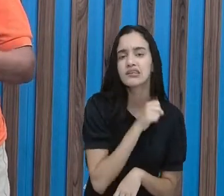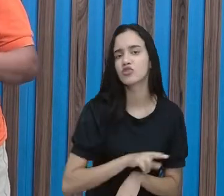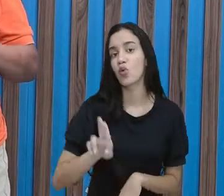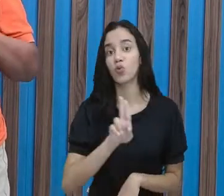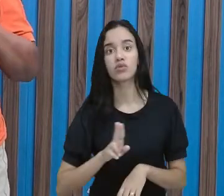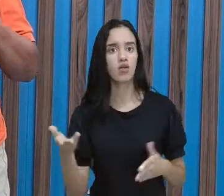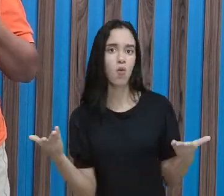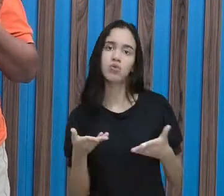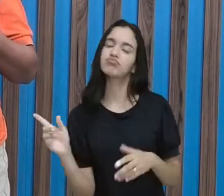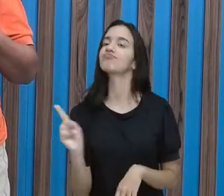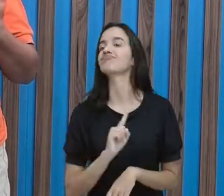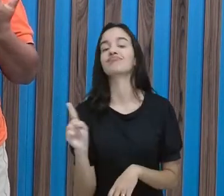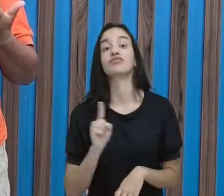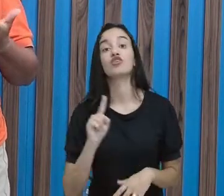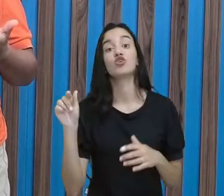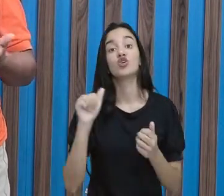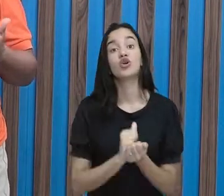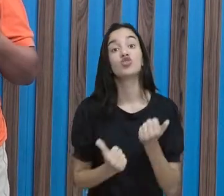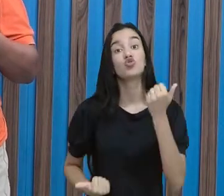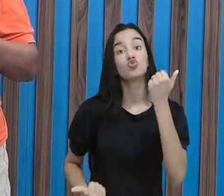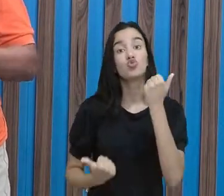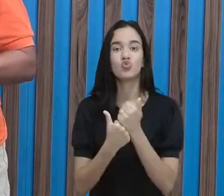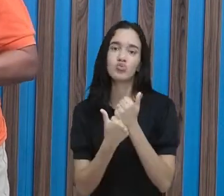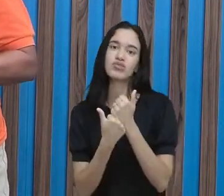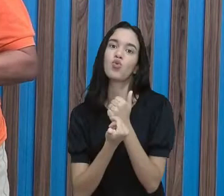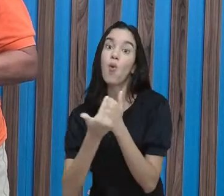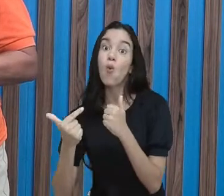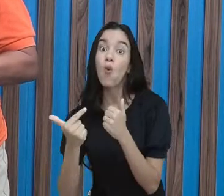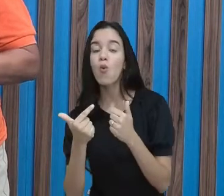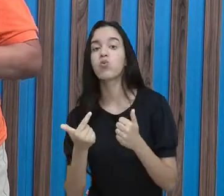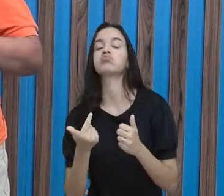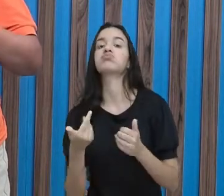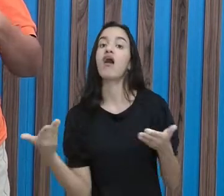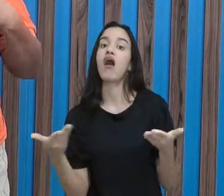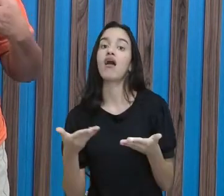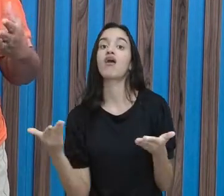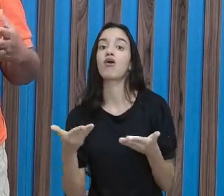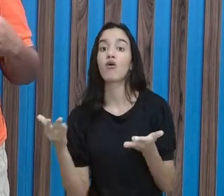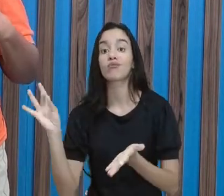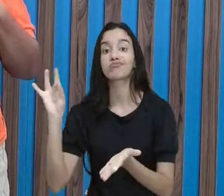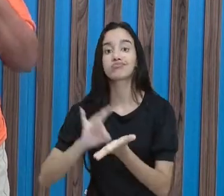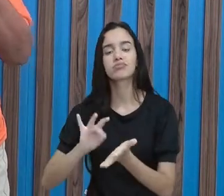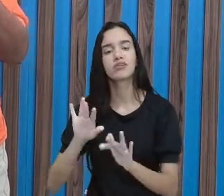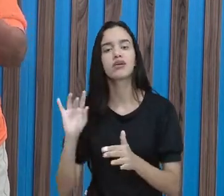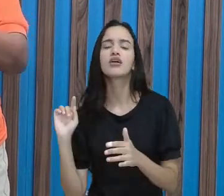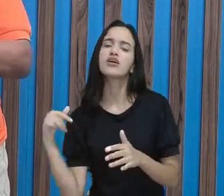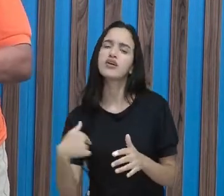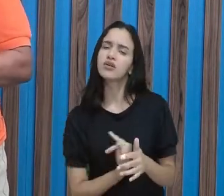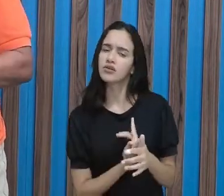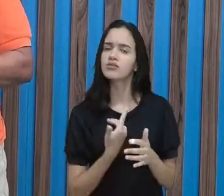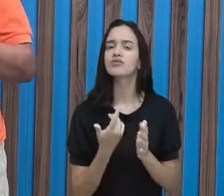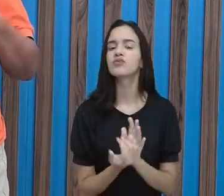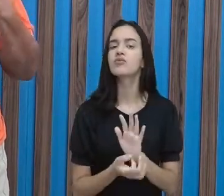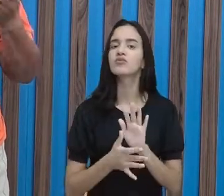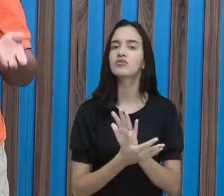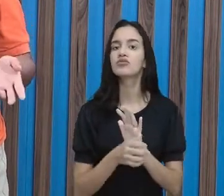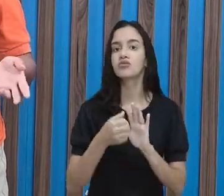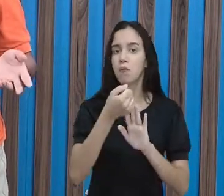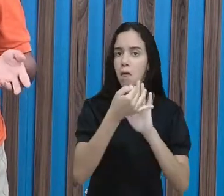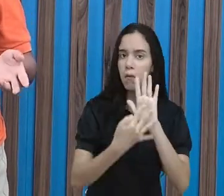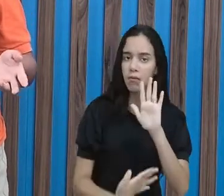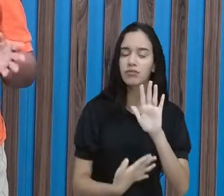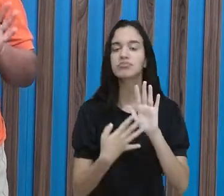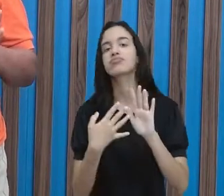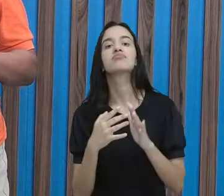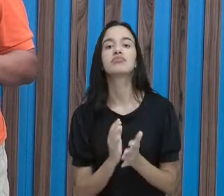usados, foram substituídos por outros mais modernos, que a gente pode citar e vamos citar no decorrer da